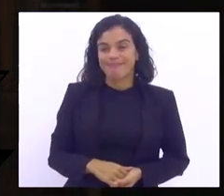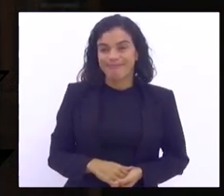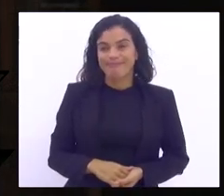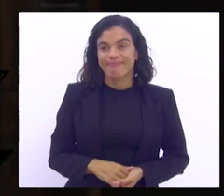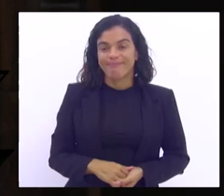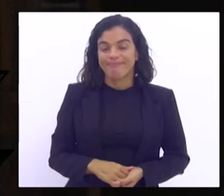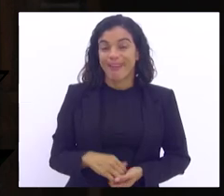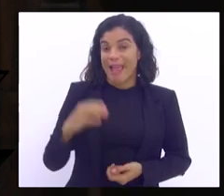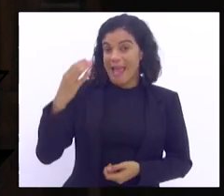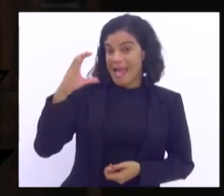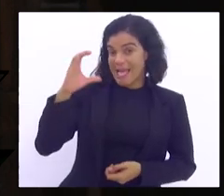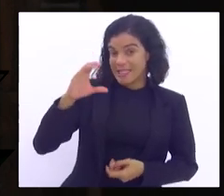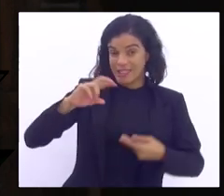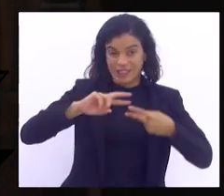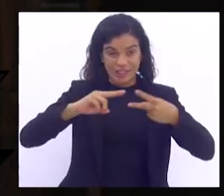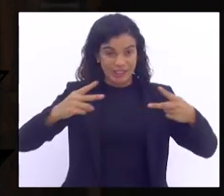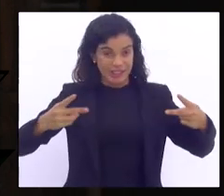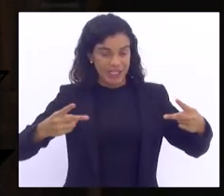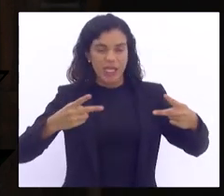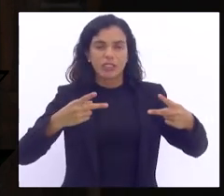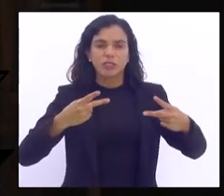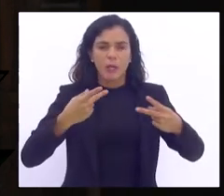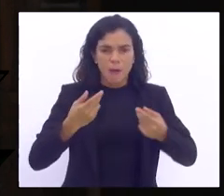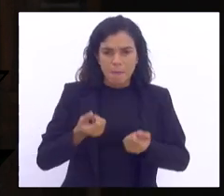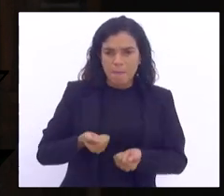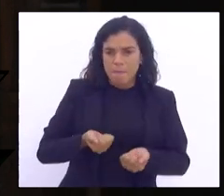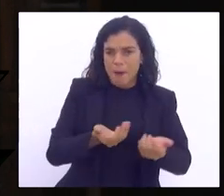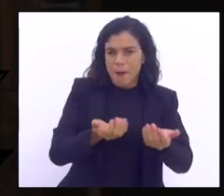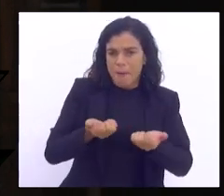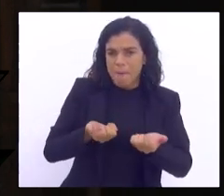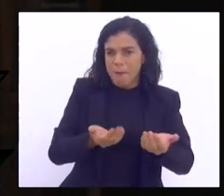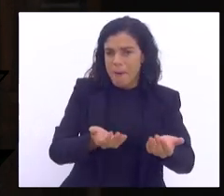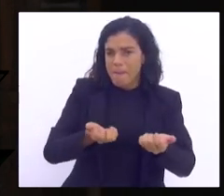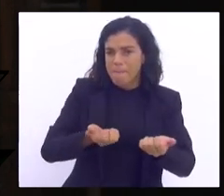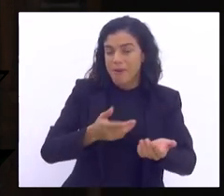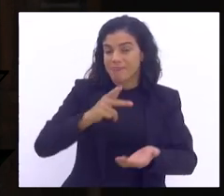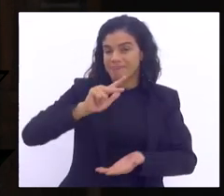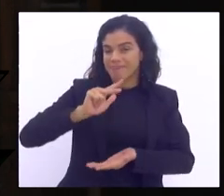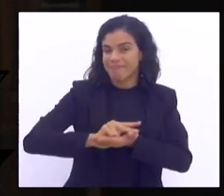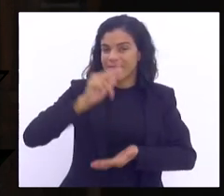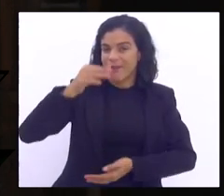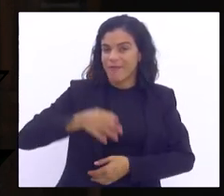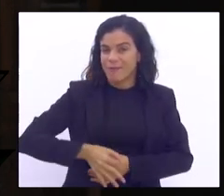A ciência genética moderna fornece preciosas confirmações.